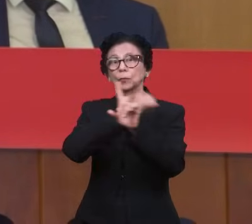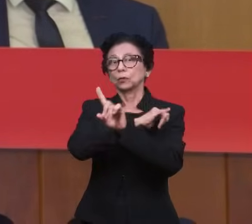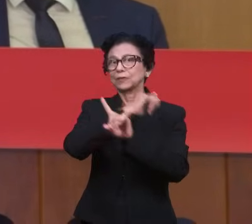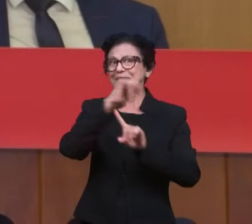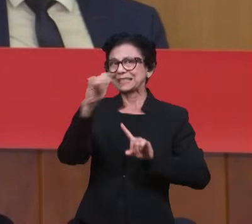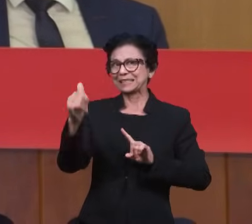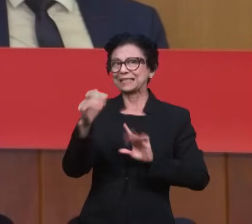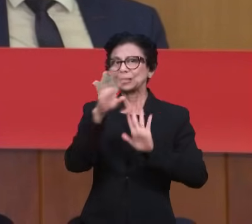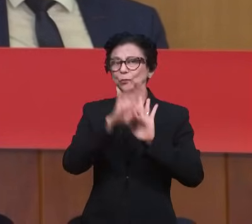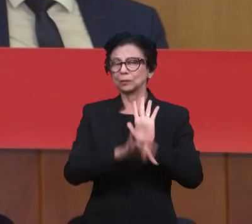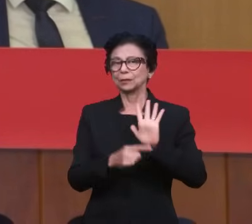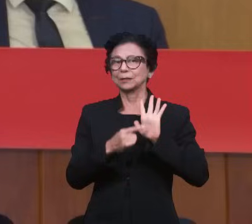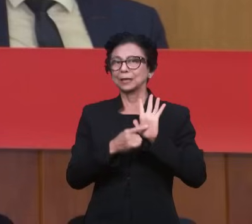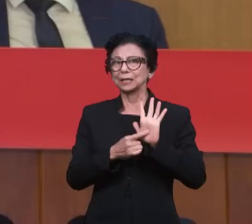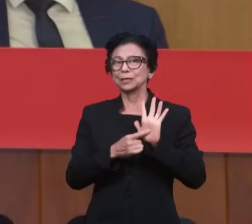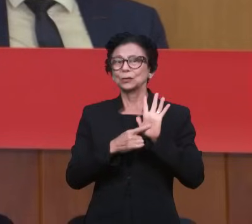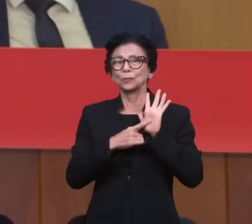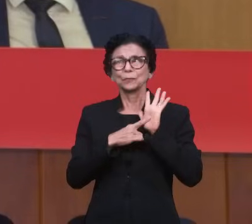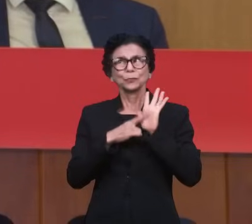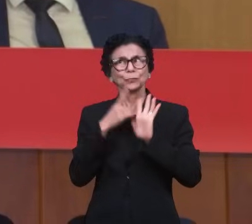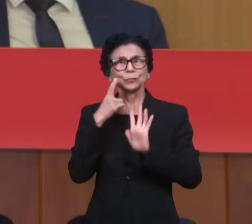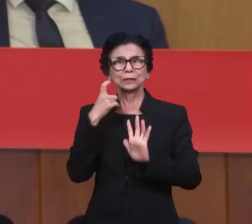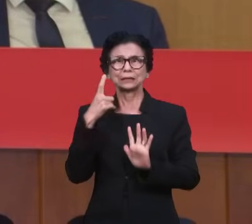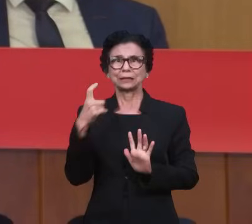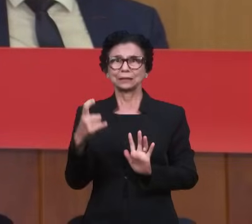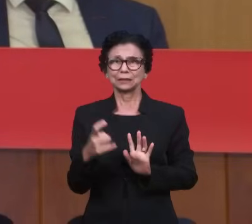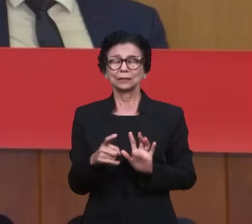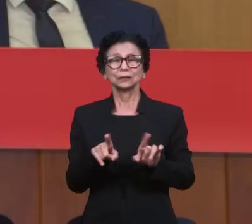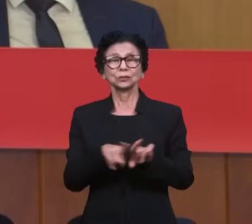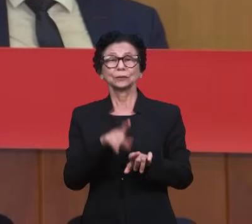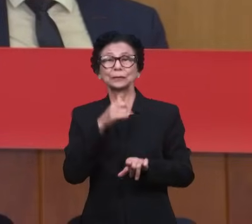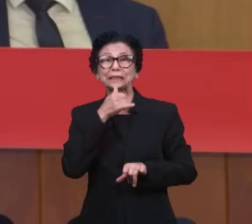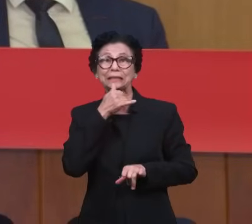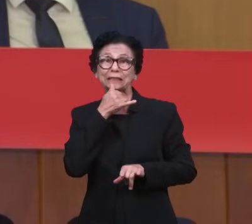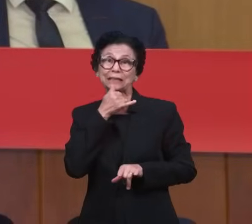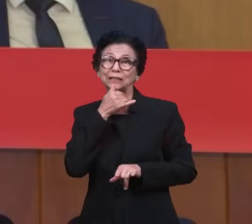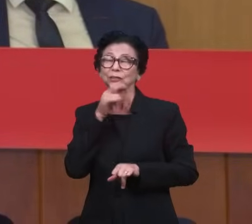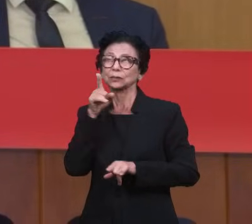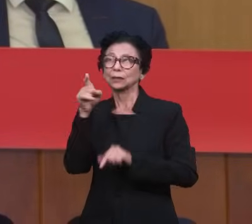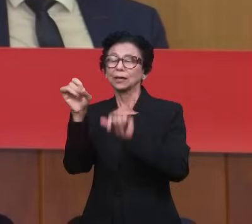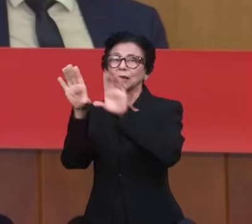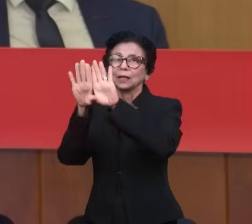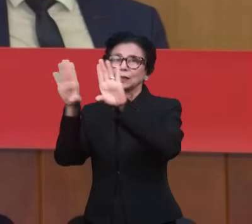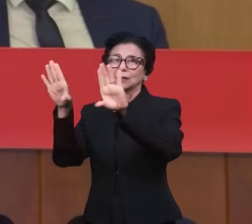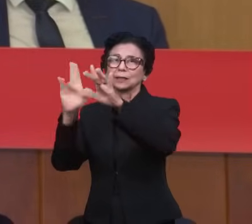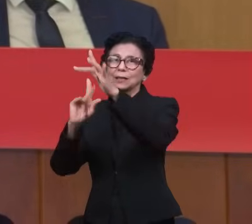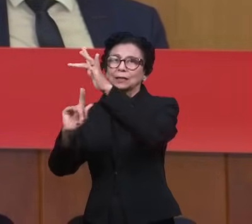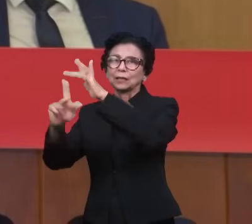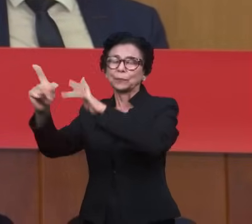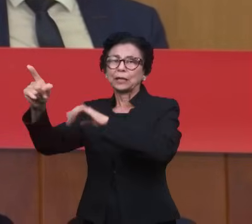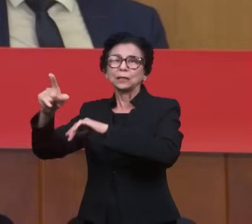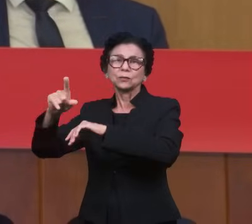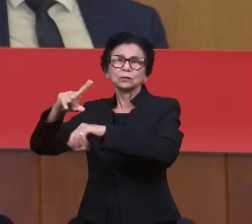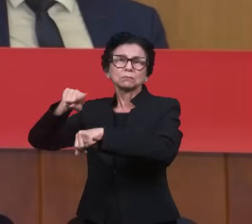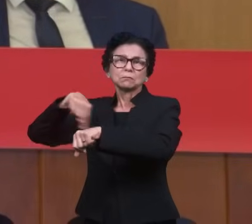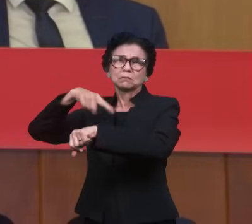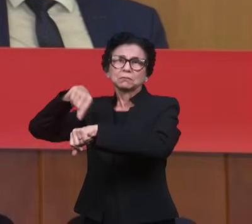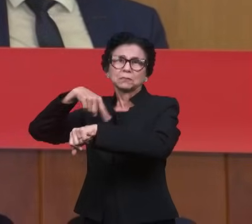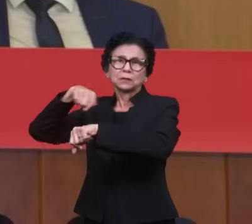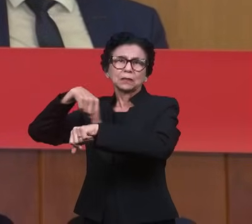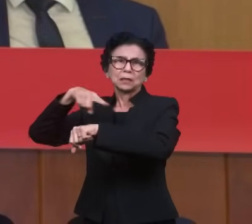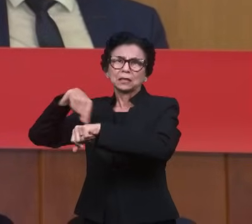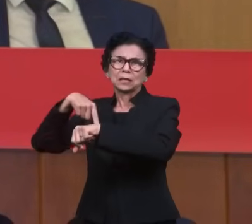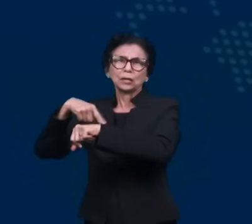muito interessante, porque na eternidade o tempo não é contado, mas a Bíblia nos fala que